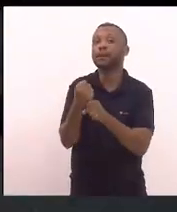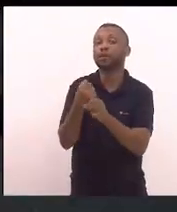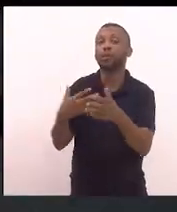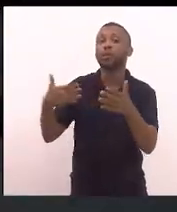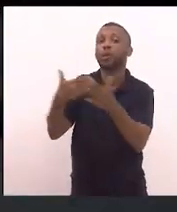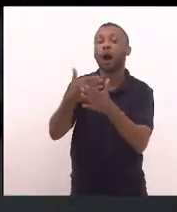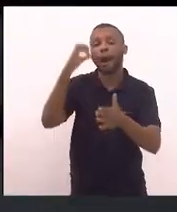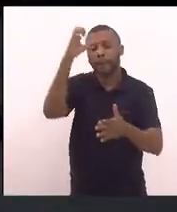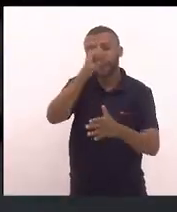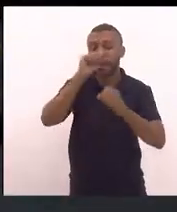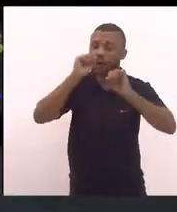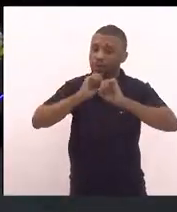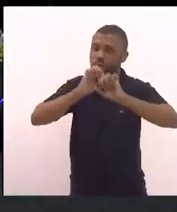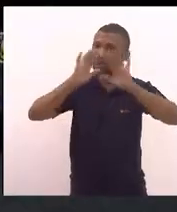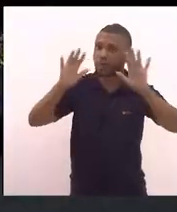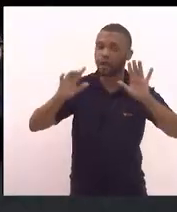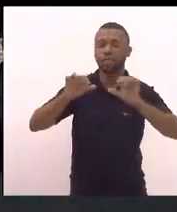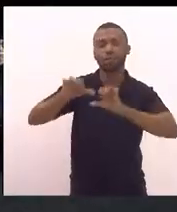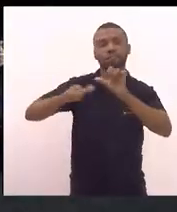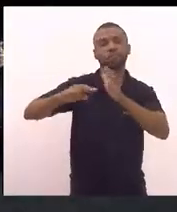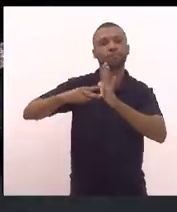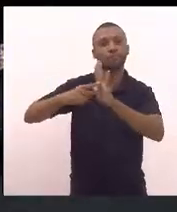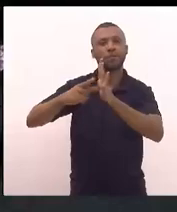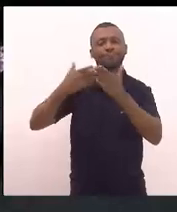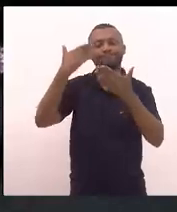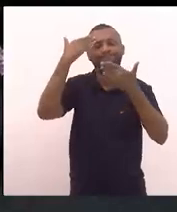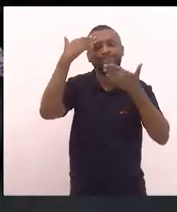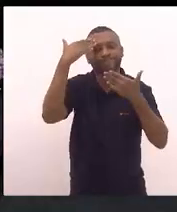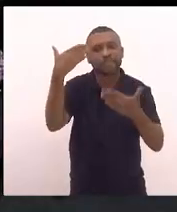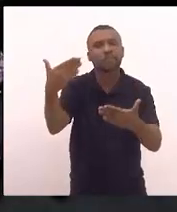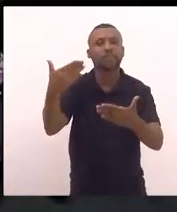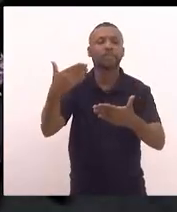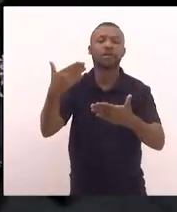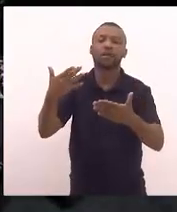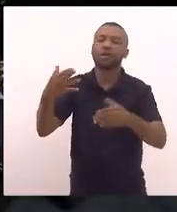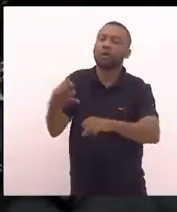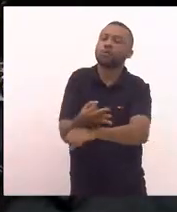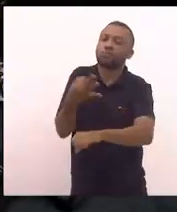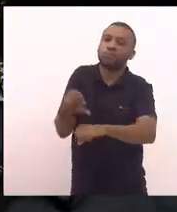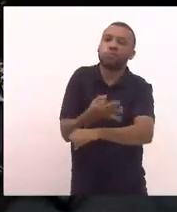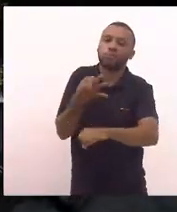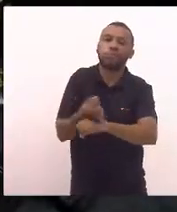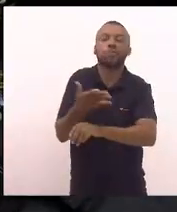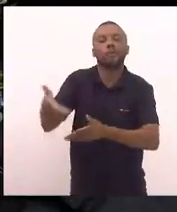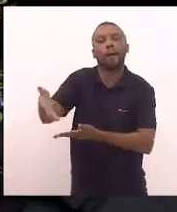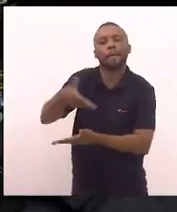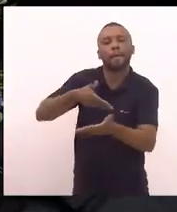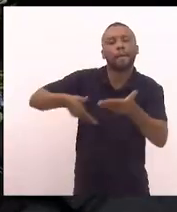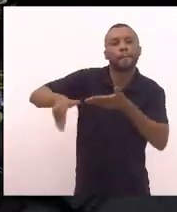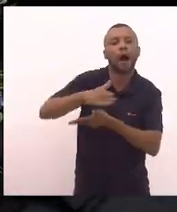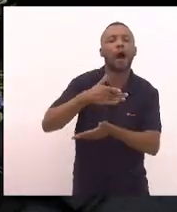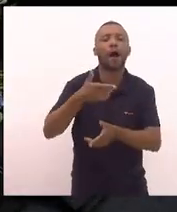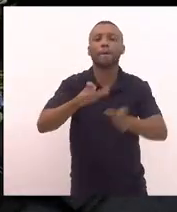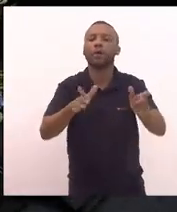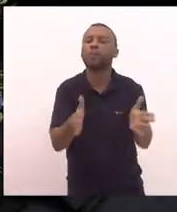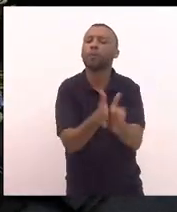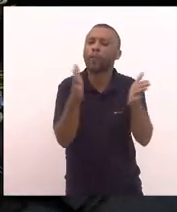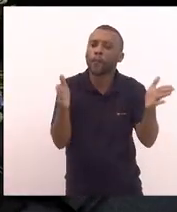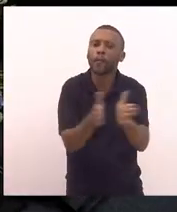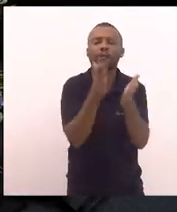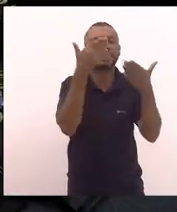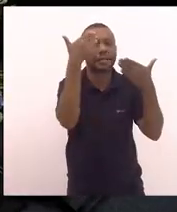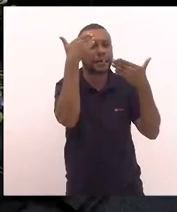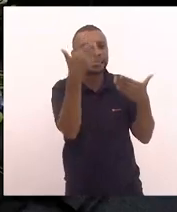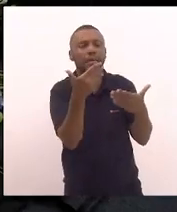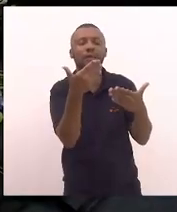clareza o que significava ser grata, resiliente, dividir com os mais necessitados e